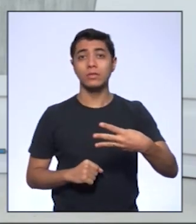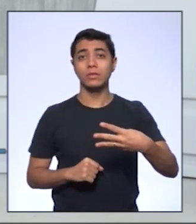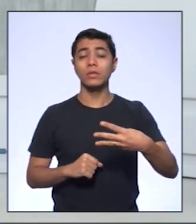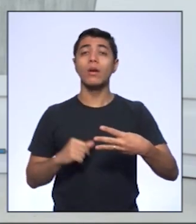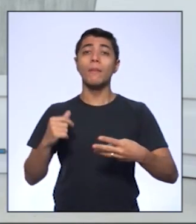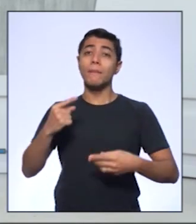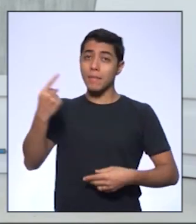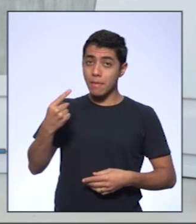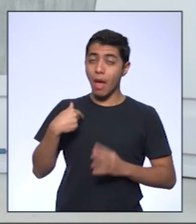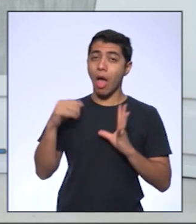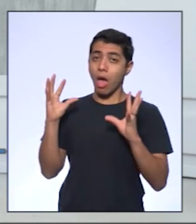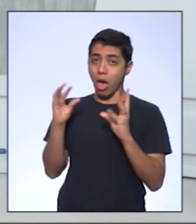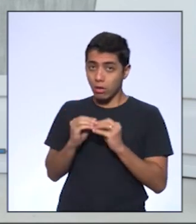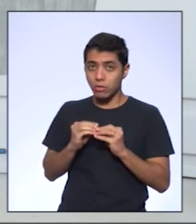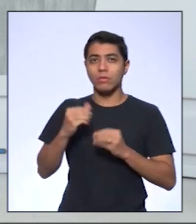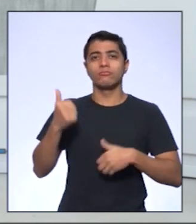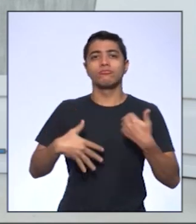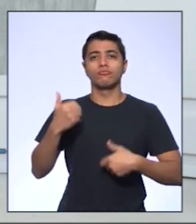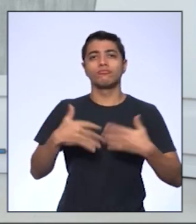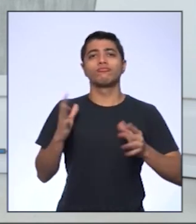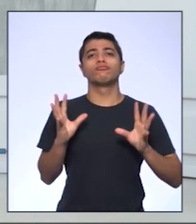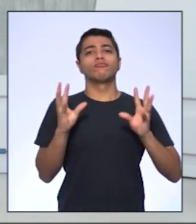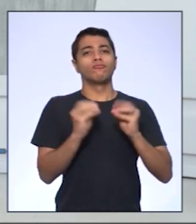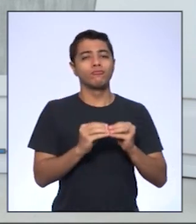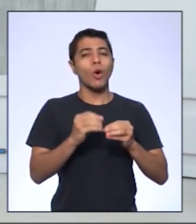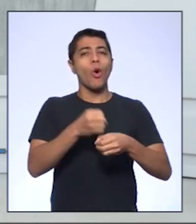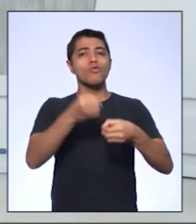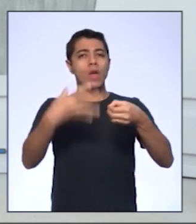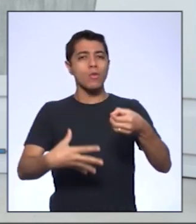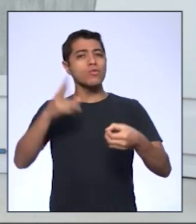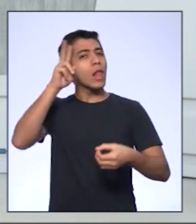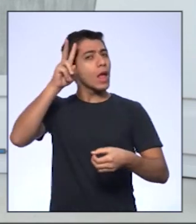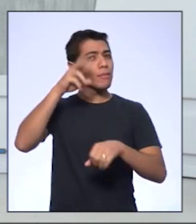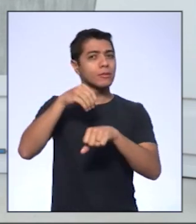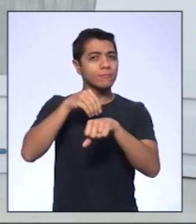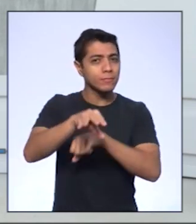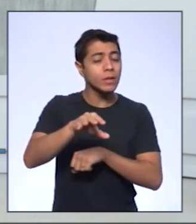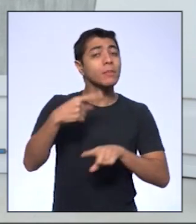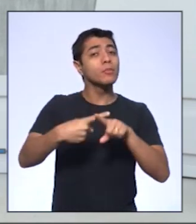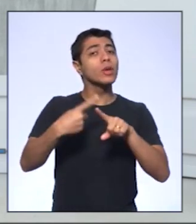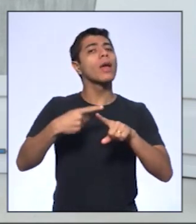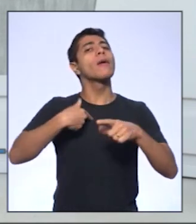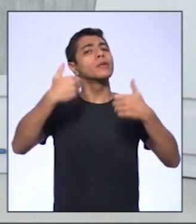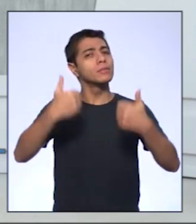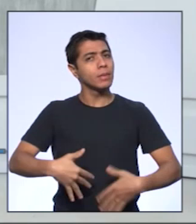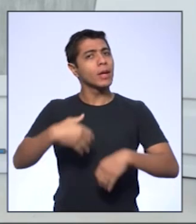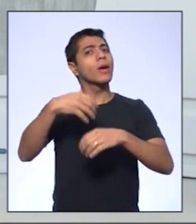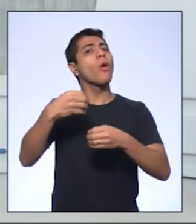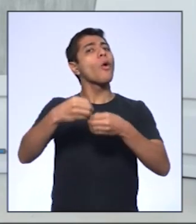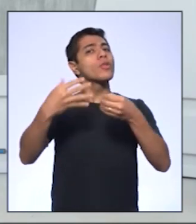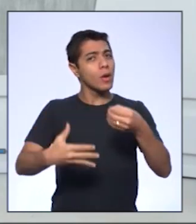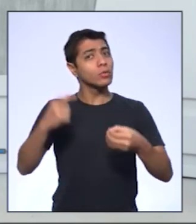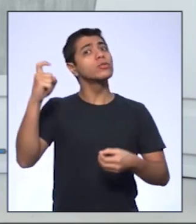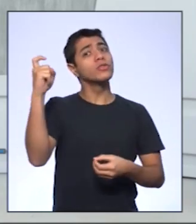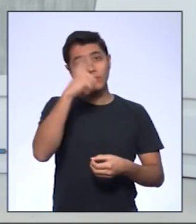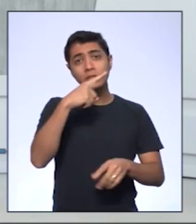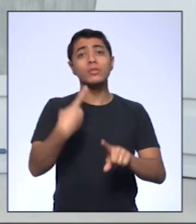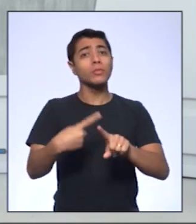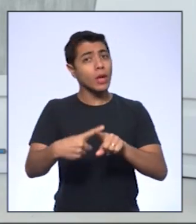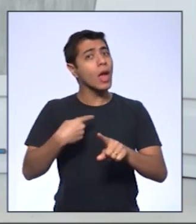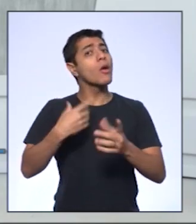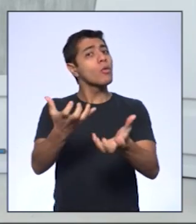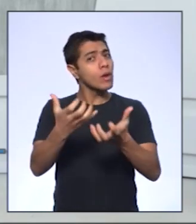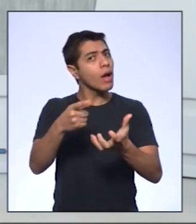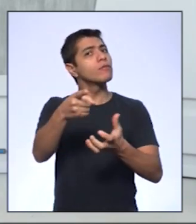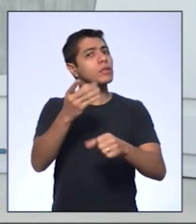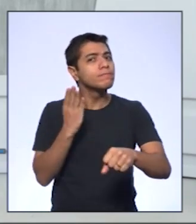por tudo que eu tenho para te falar de novo, relembro o conteúdo. Mano, só tô vindo com conteúdo difícil, né, mano? Tô vindo com conteúdo firme, porque eu quero que você passe